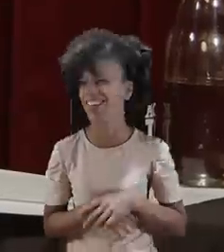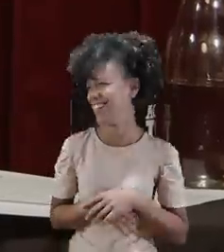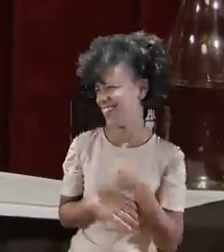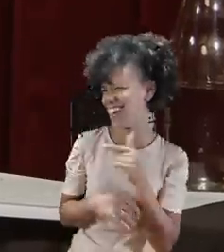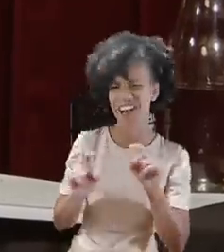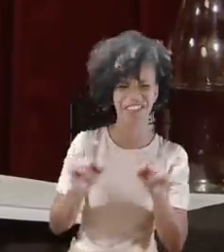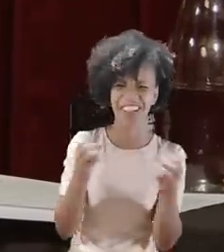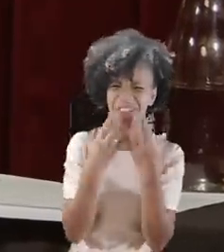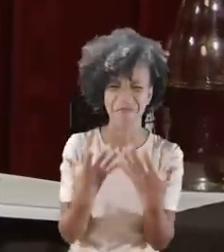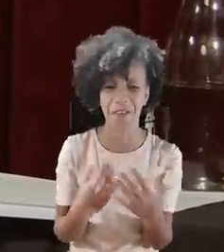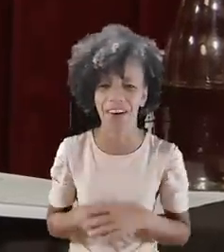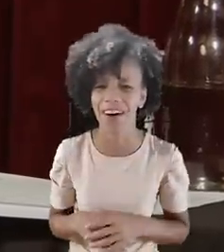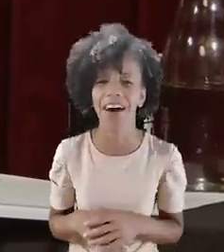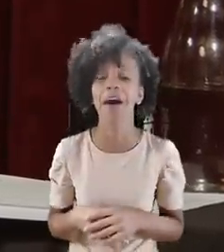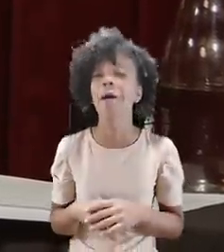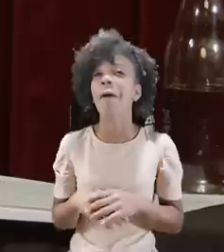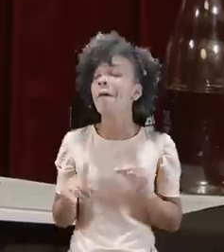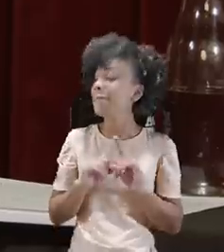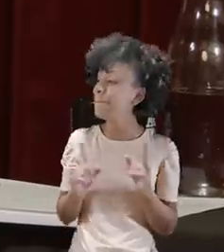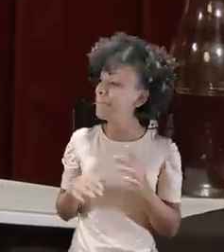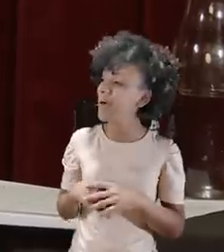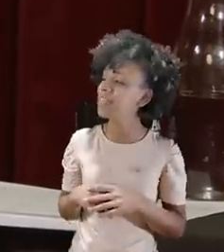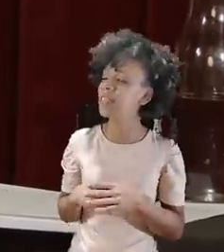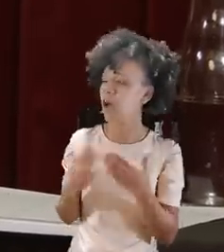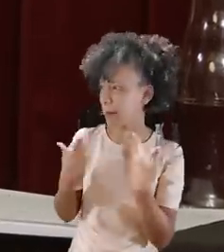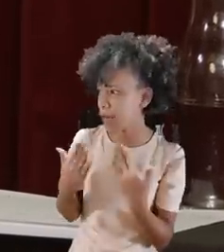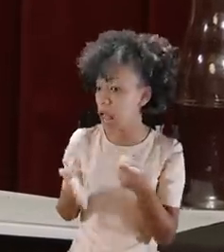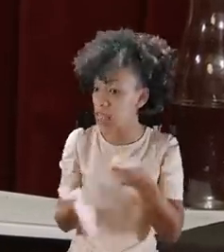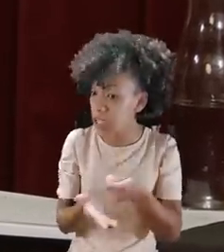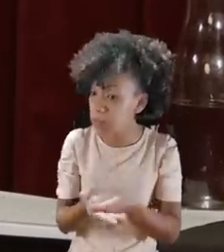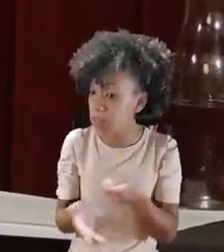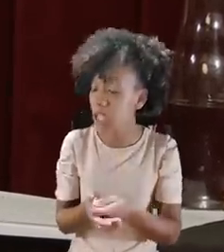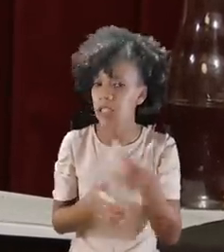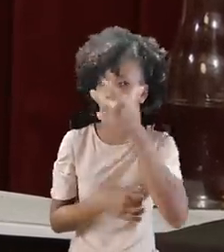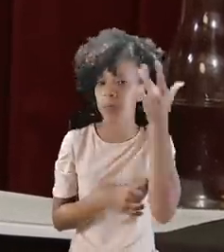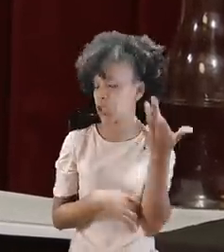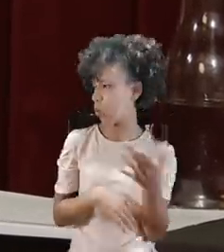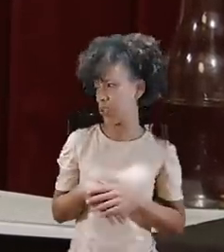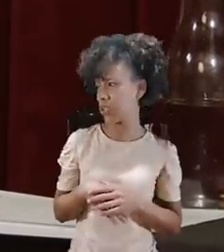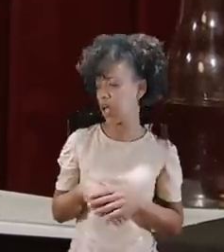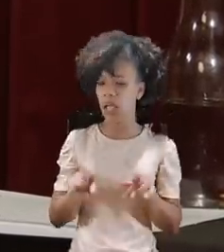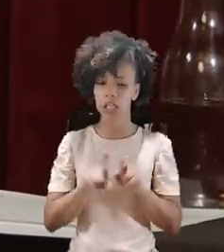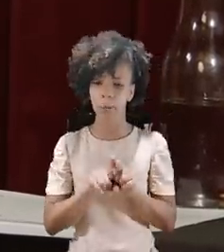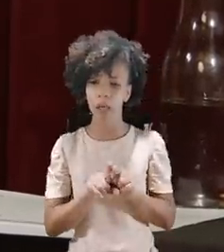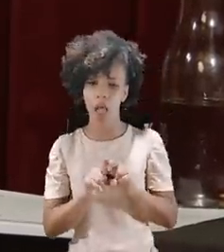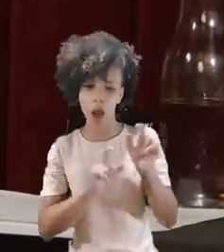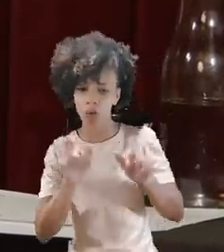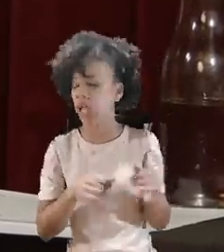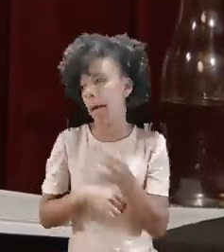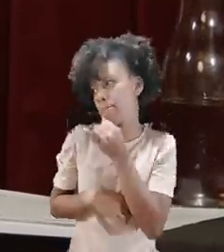vez mano Fala prazer muito boa cara não mas é aquela coisa que está falando a exigência da pessoa em relação